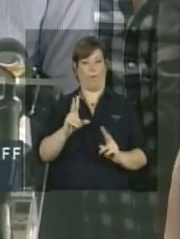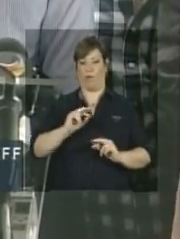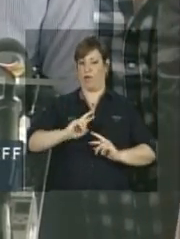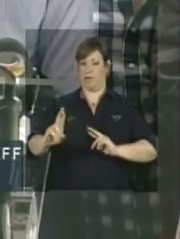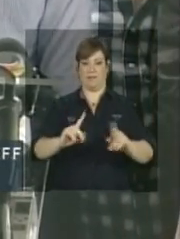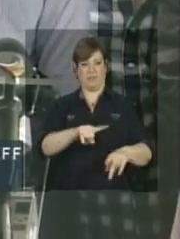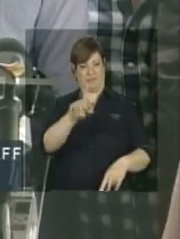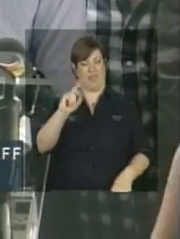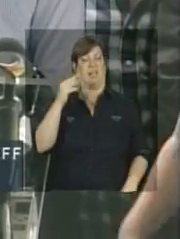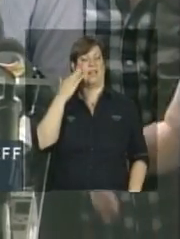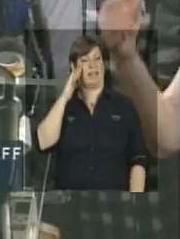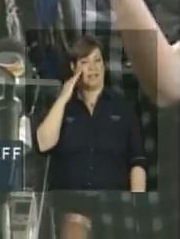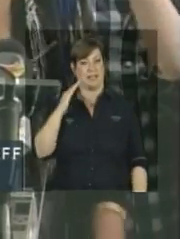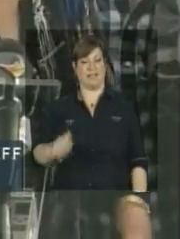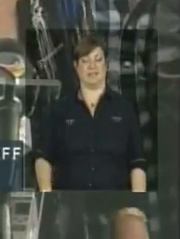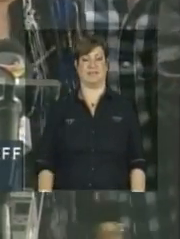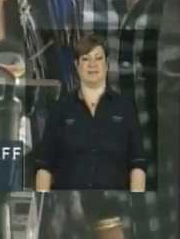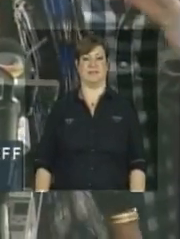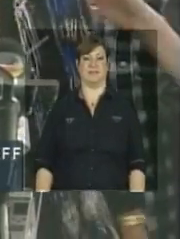vocês vão entender.